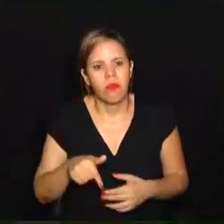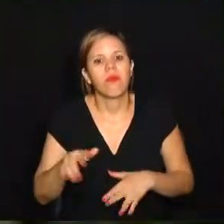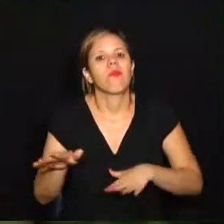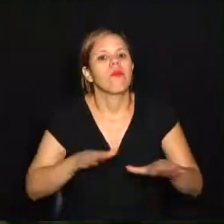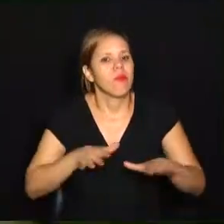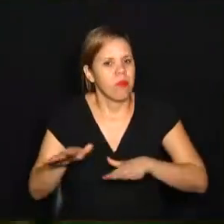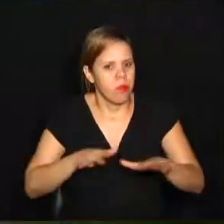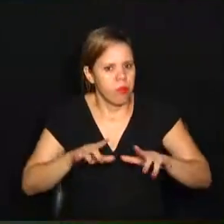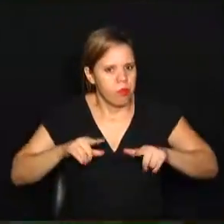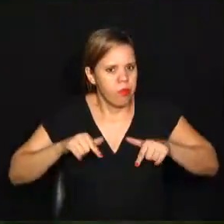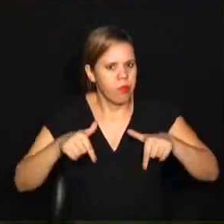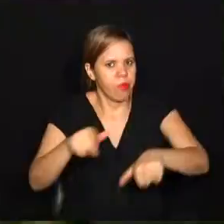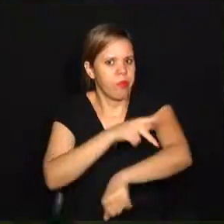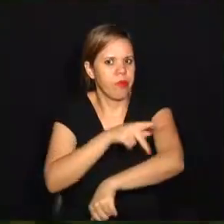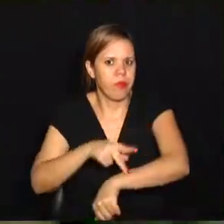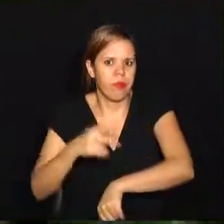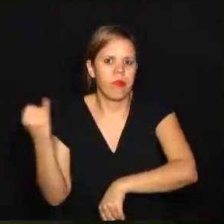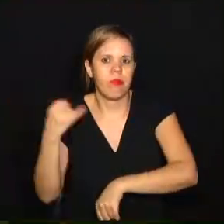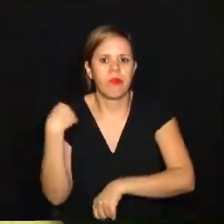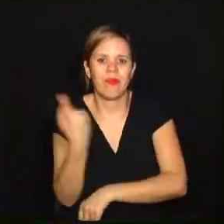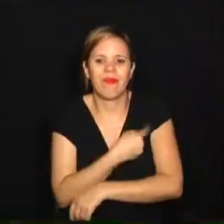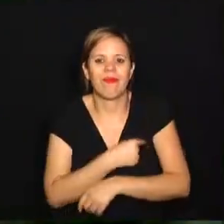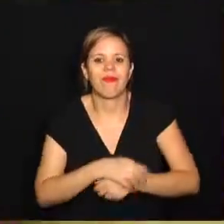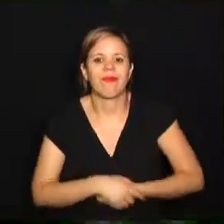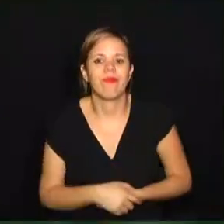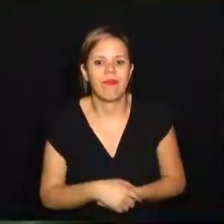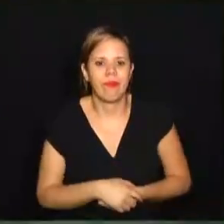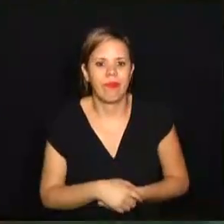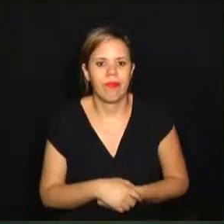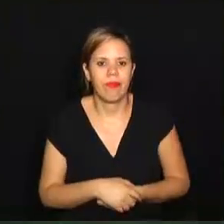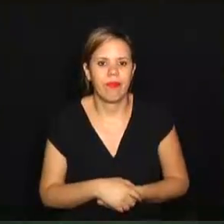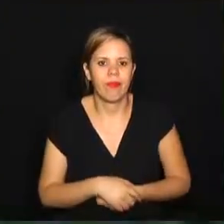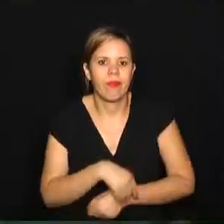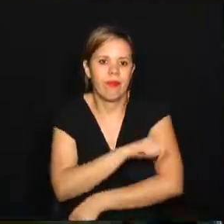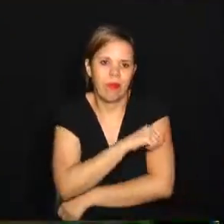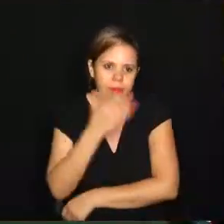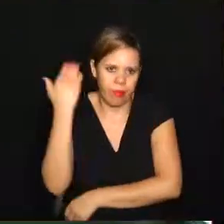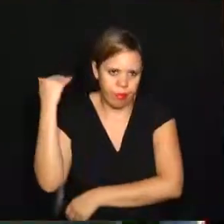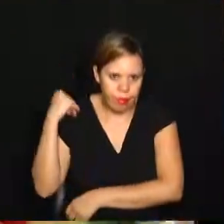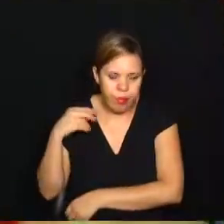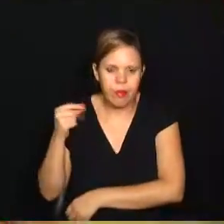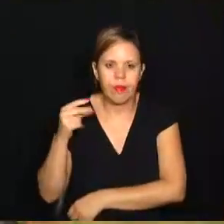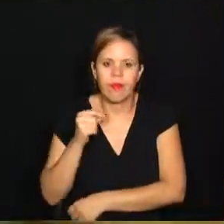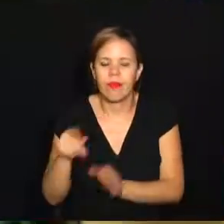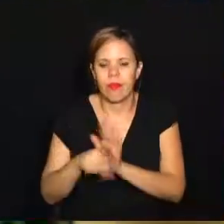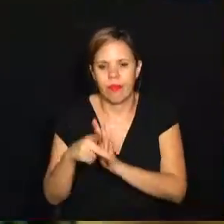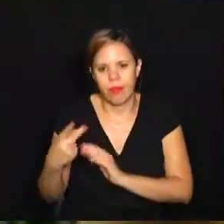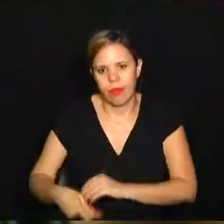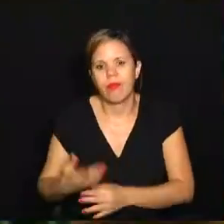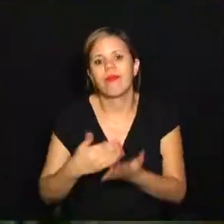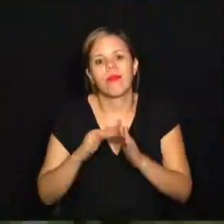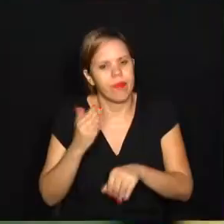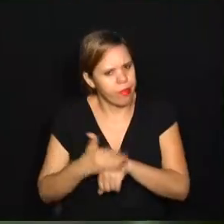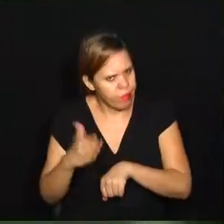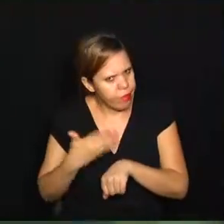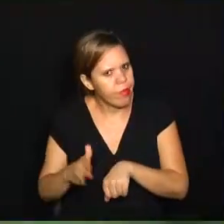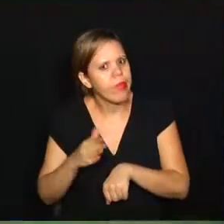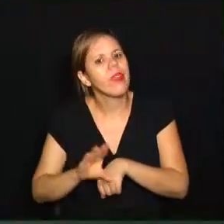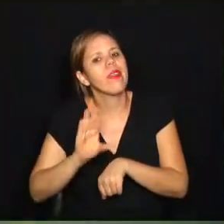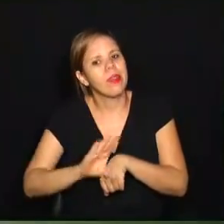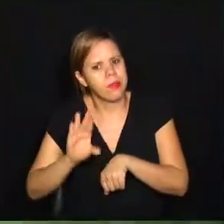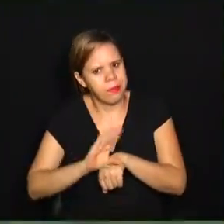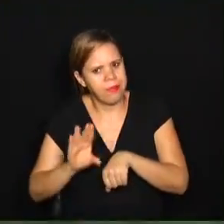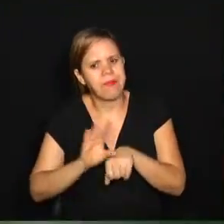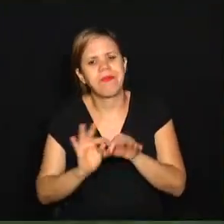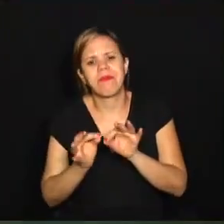movimento, essa ação pedagógica é muito importante para nós. Agora, os veteranos também são treinados. Eles passam por formações